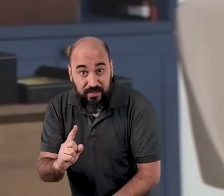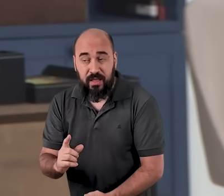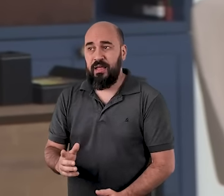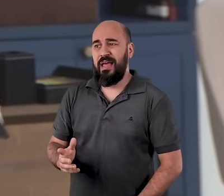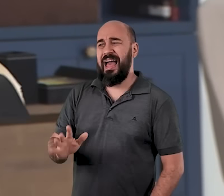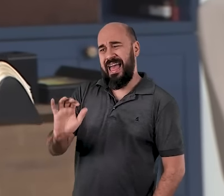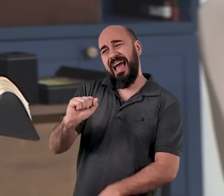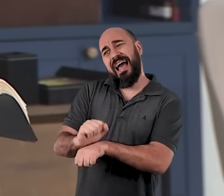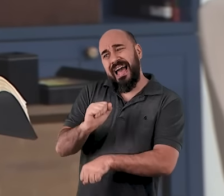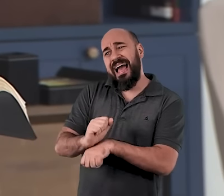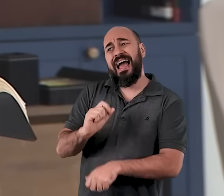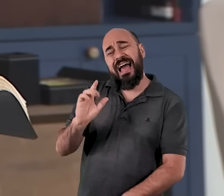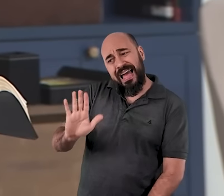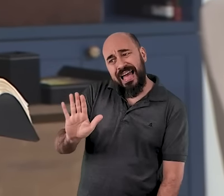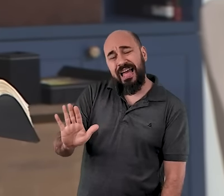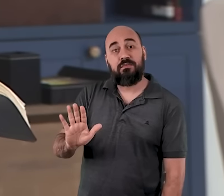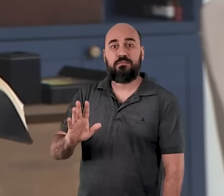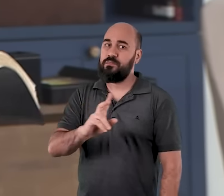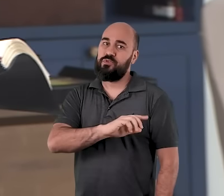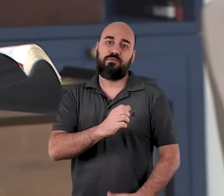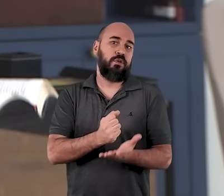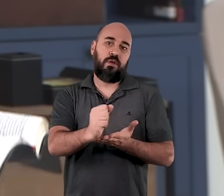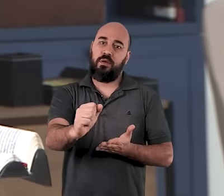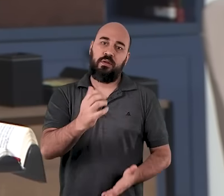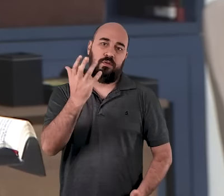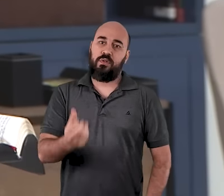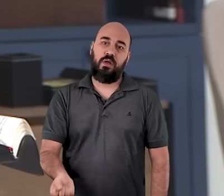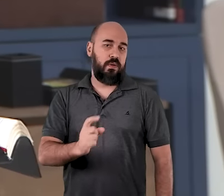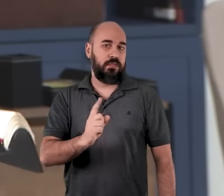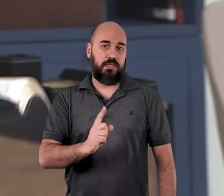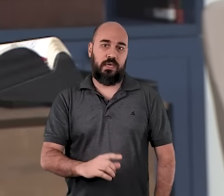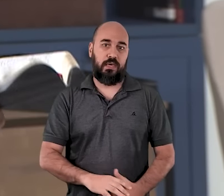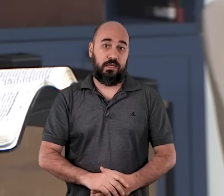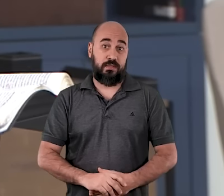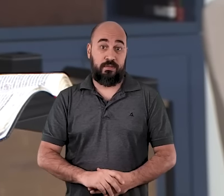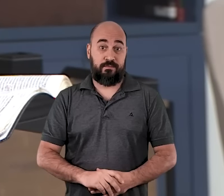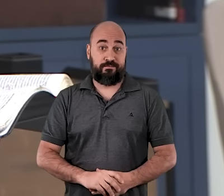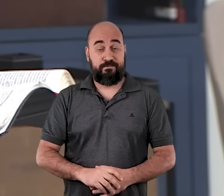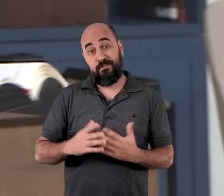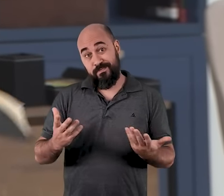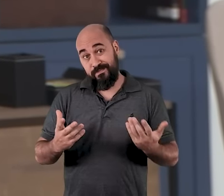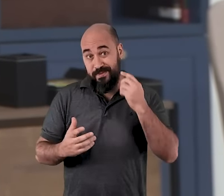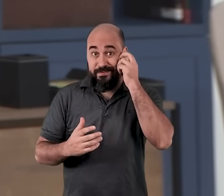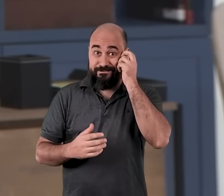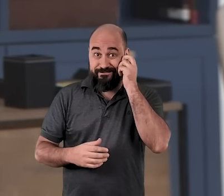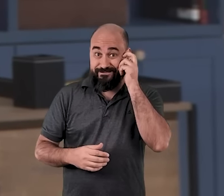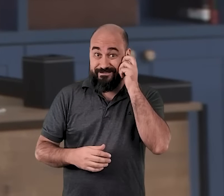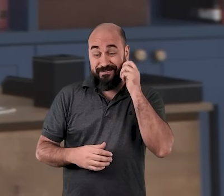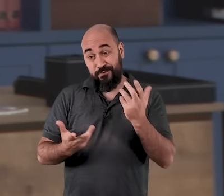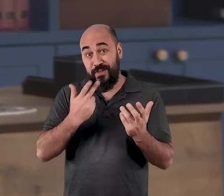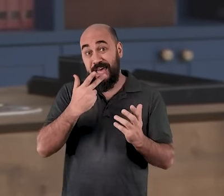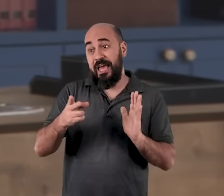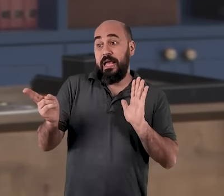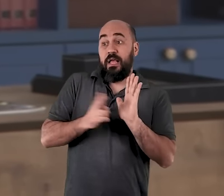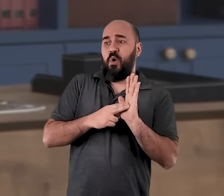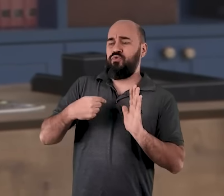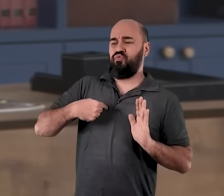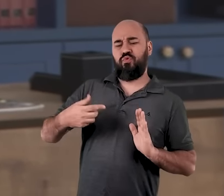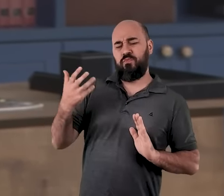talvez não assuma e não declare essa sua rejeição em palavras, mas é assim quanto